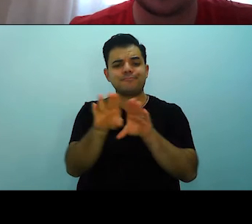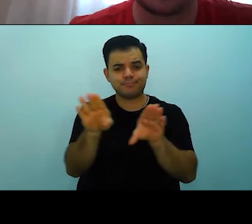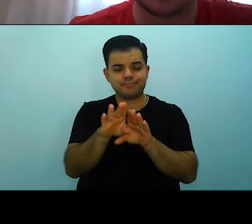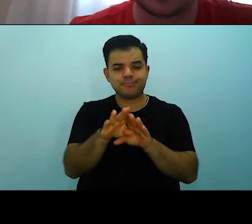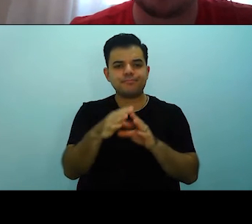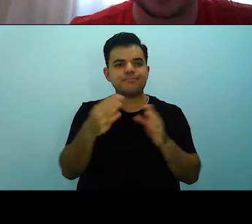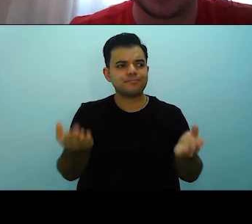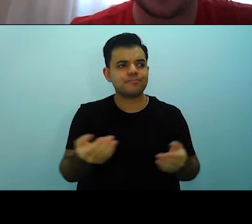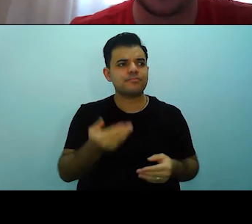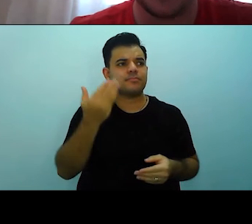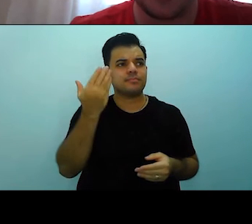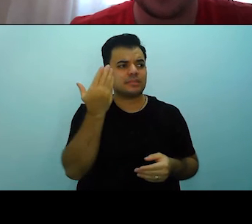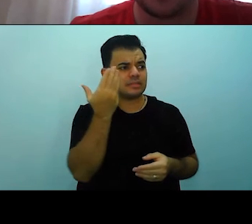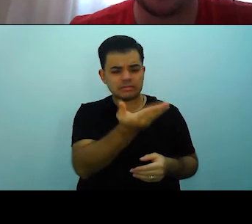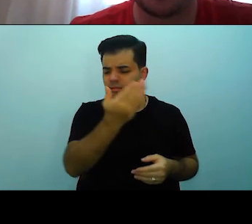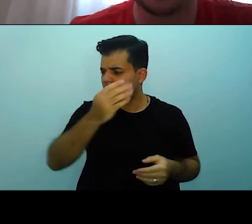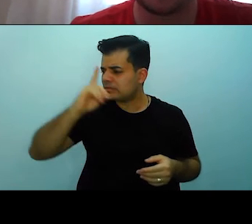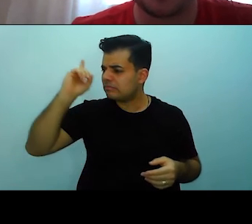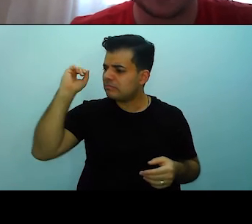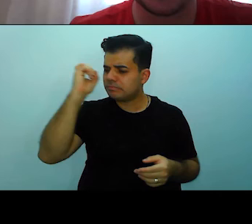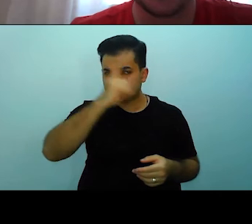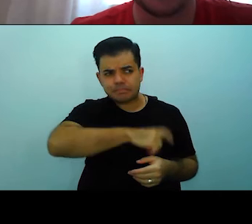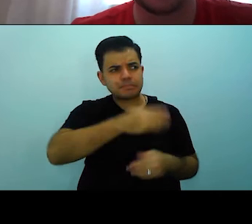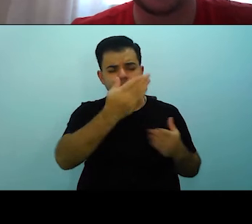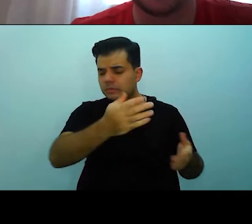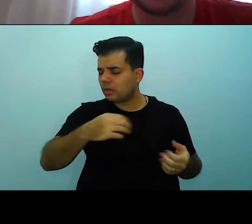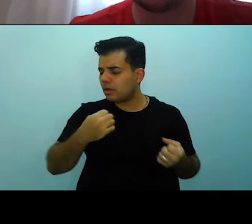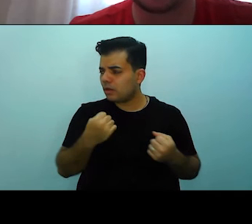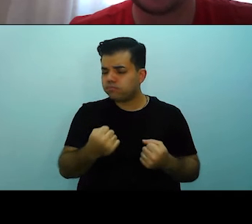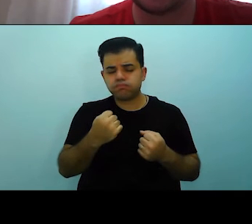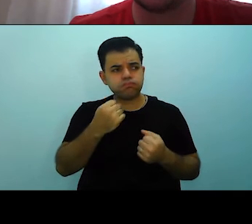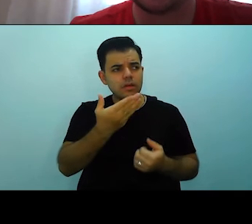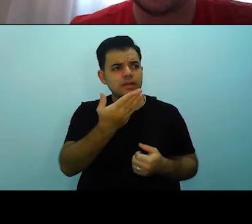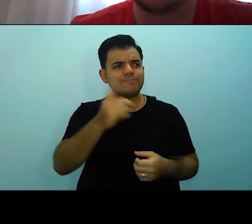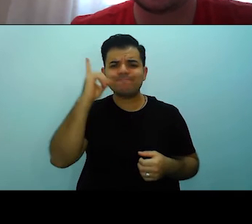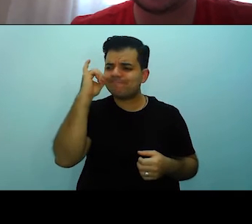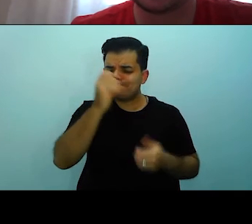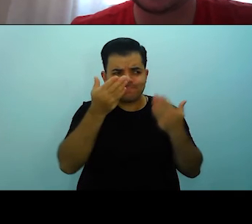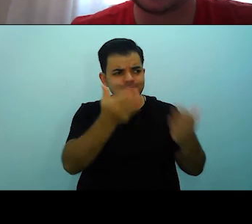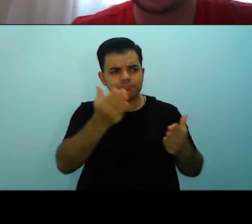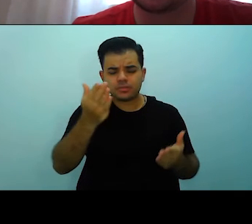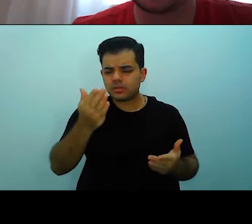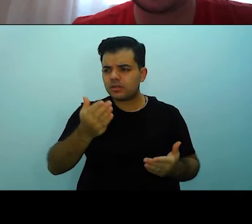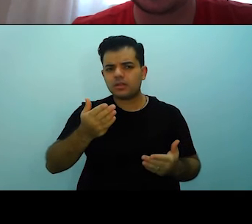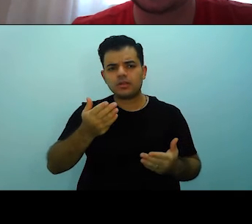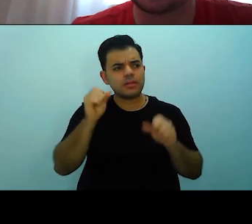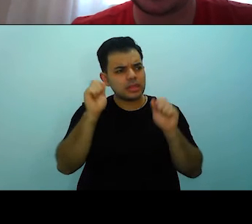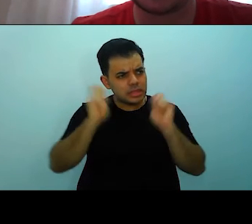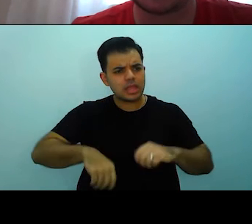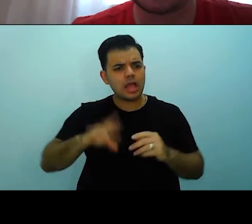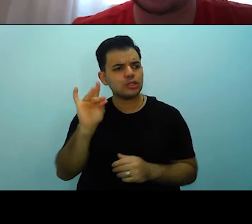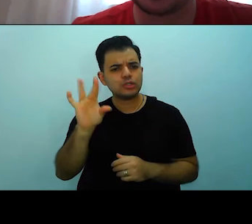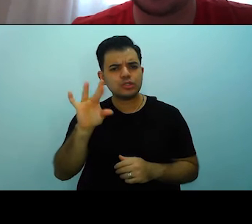desculpa o palavrão, essa parada, eu ia falar o palavrão, mas não vou mais, né? Essa parada aqui pode ser automatizada,